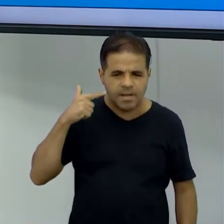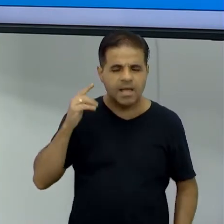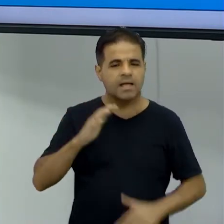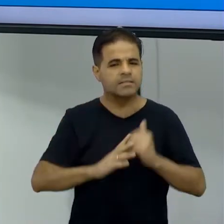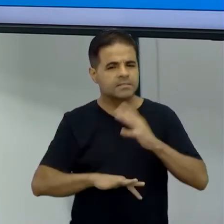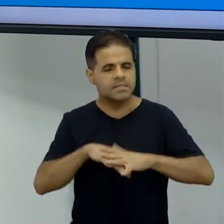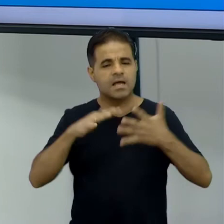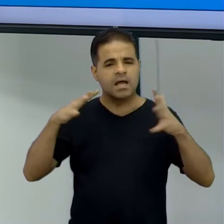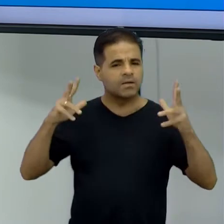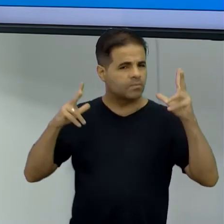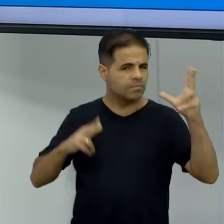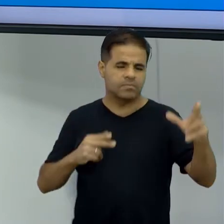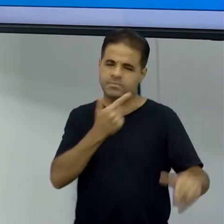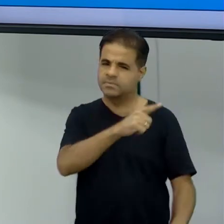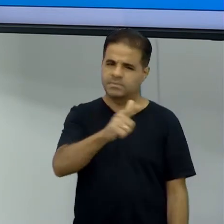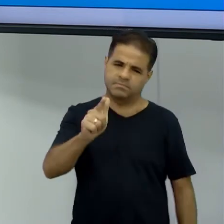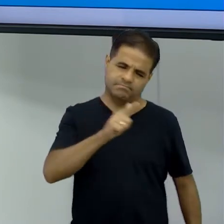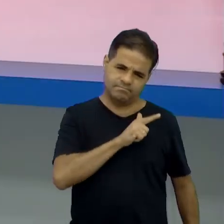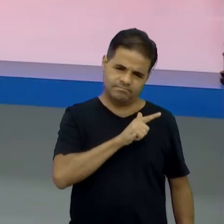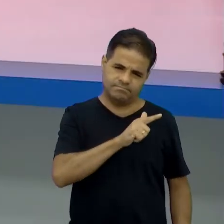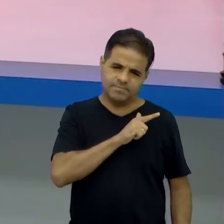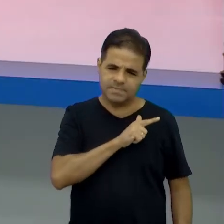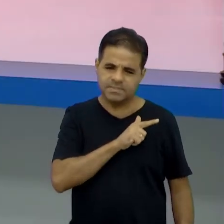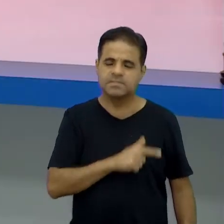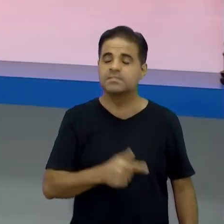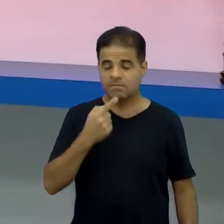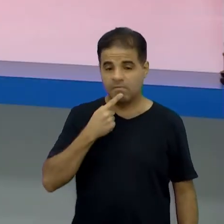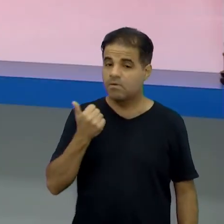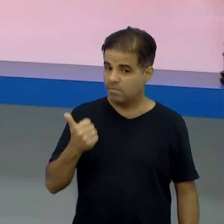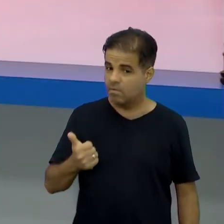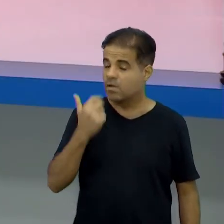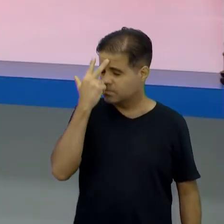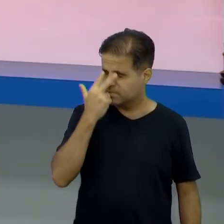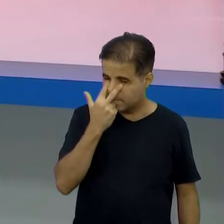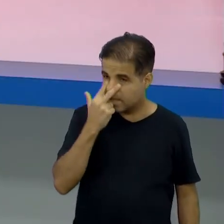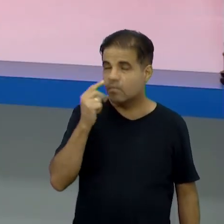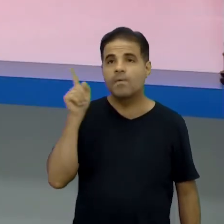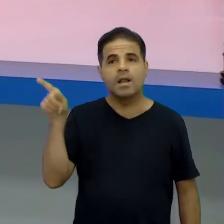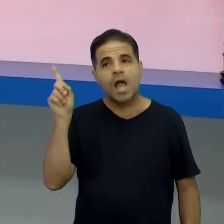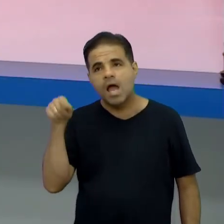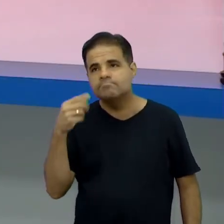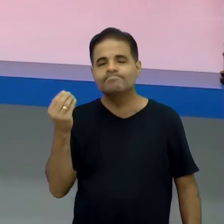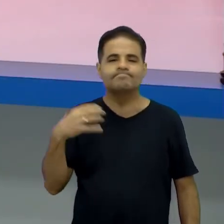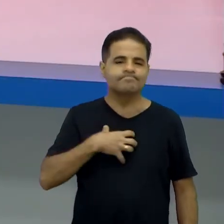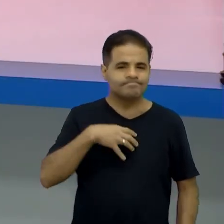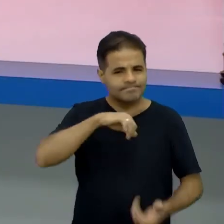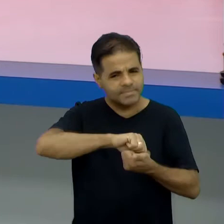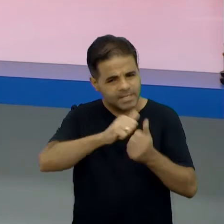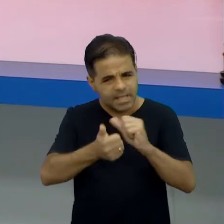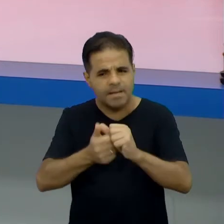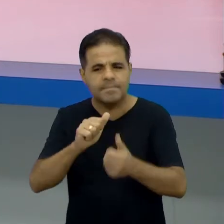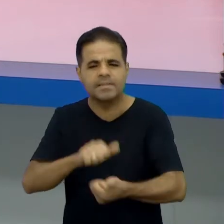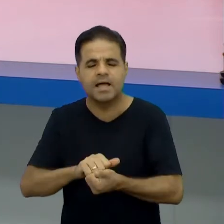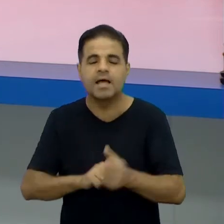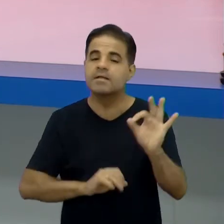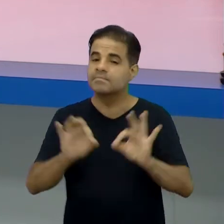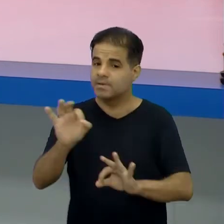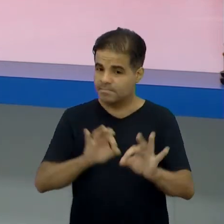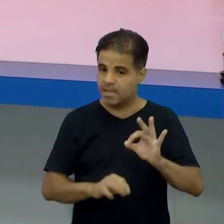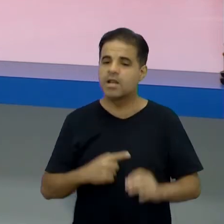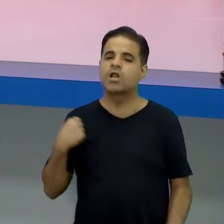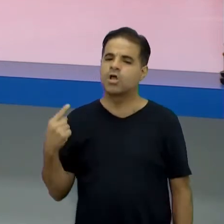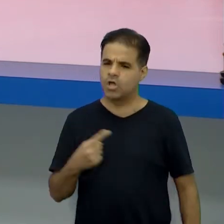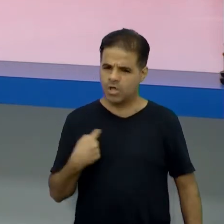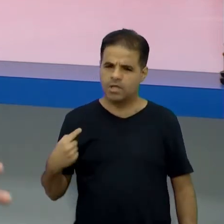tátil que eles têm. Aí, né? É verdade, você falou uma coisa, né? O cérebro, ele acaba se... se adaptando, né? Ele prepara a gente